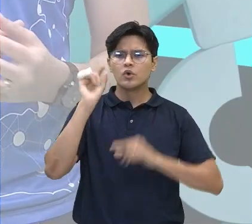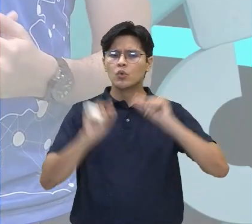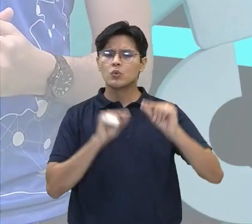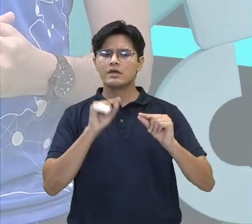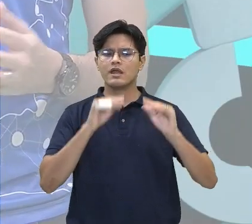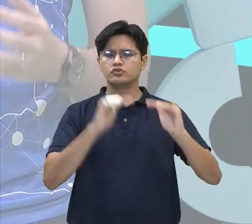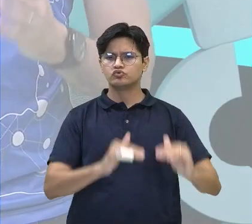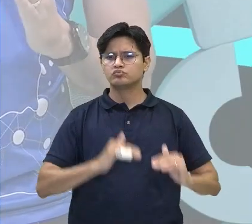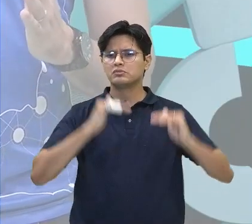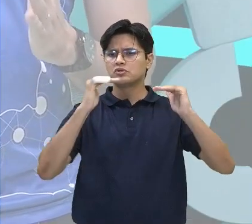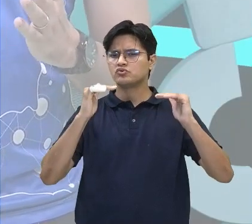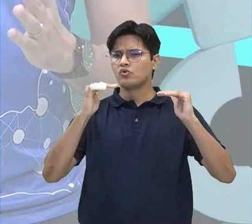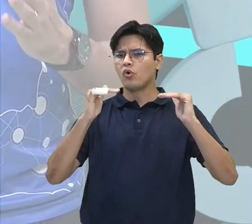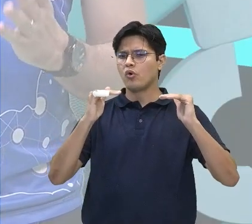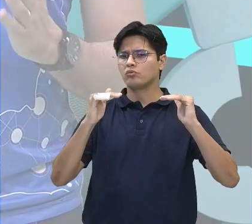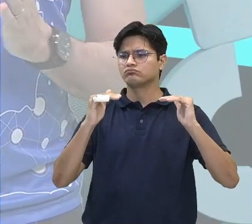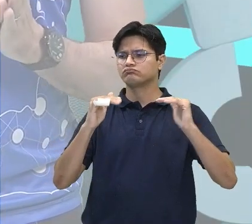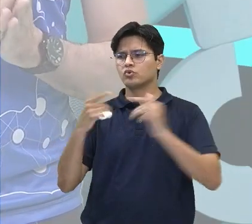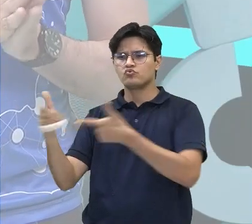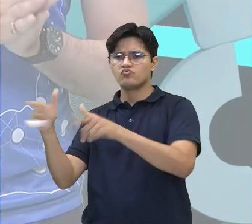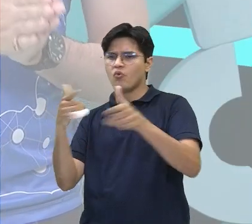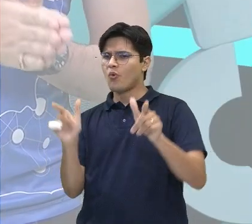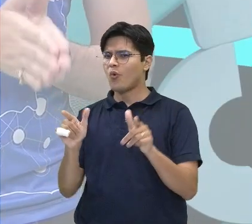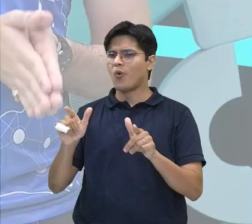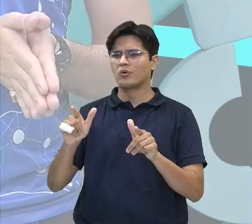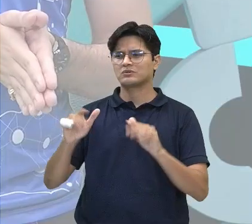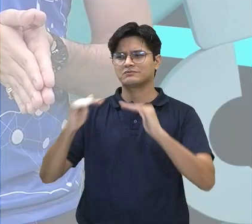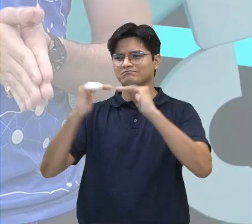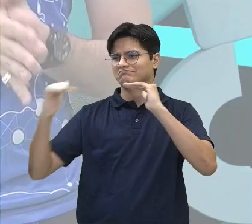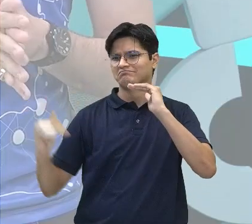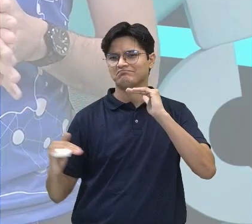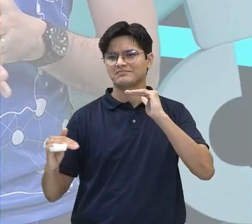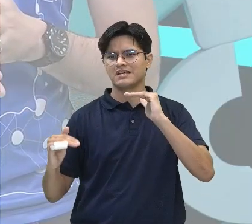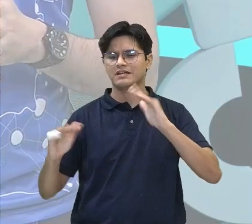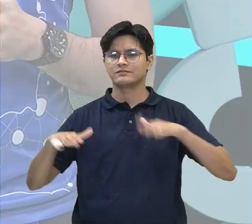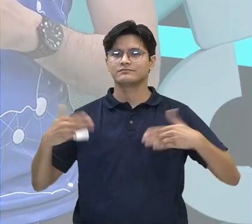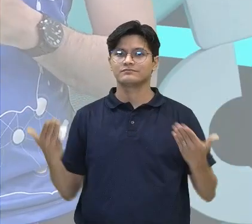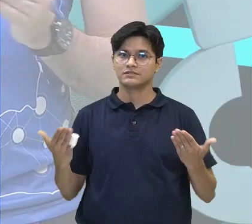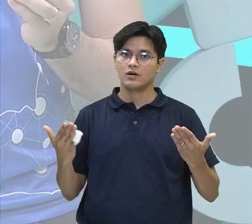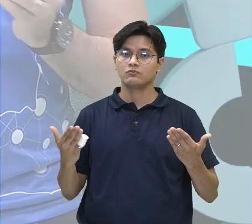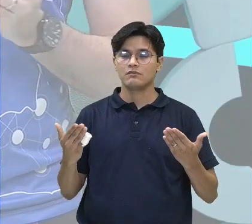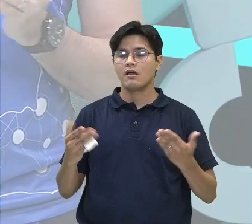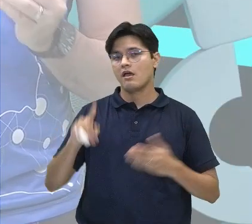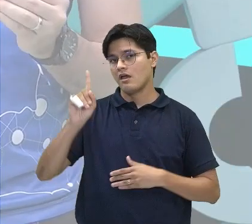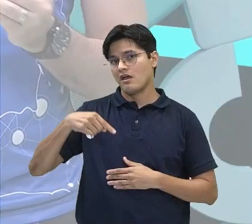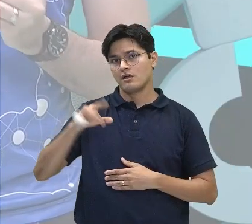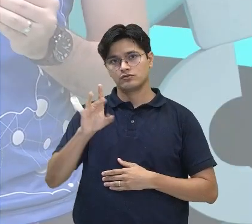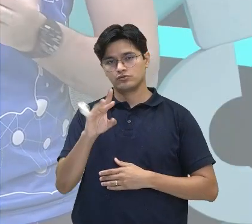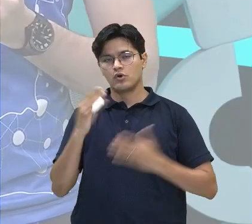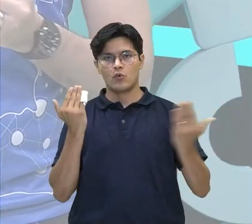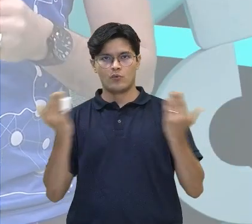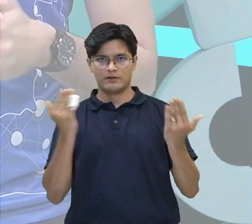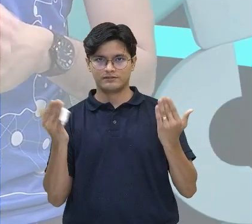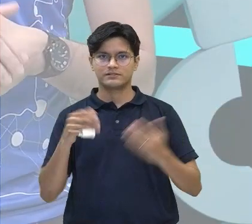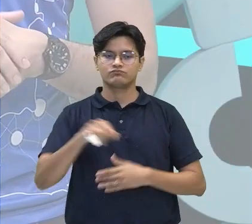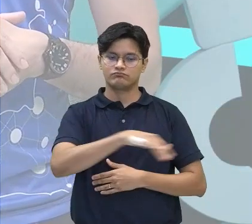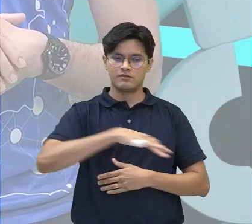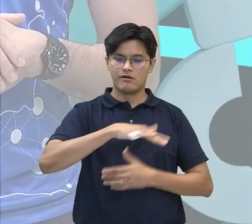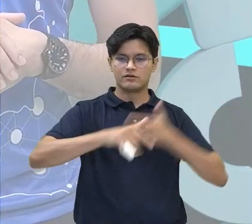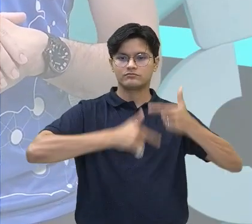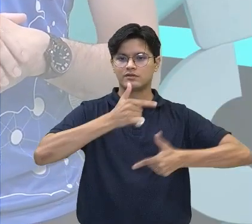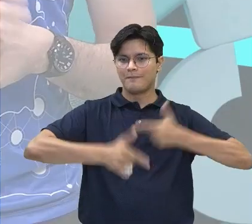rebaixam os seus funcionários. Lembre, isso aqui é uma interpretação pensando na relação de trabalho, tá? que tem muito a ver com essas